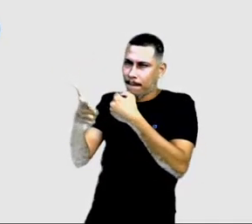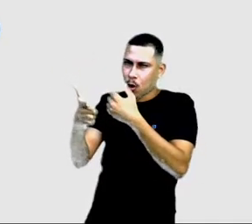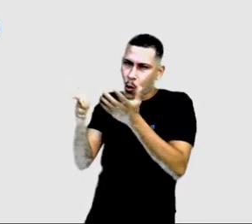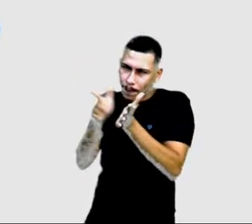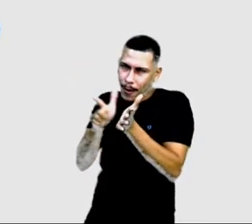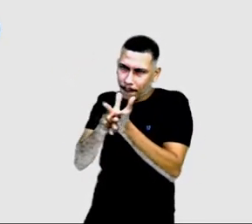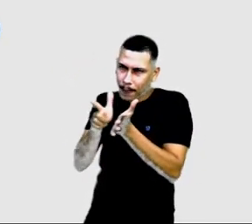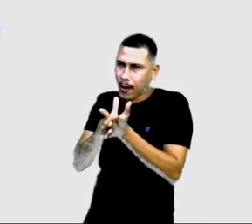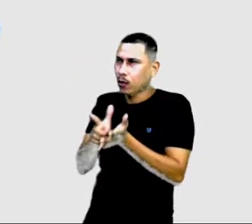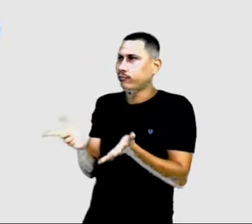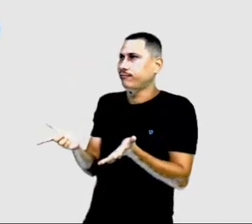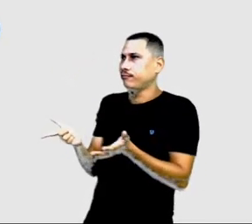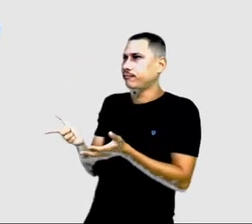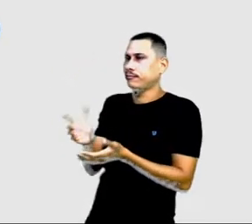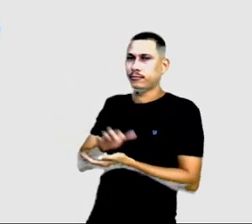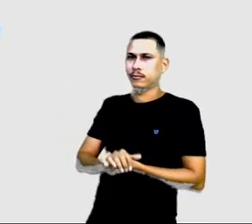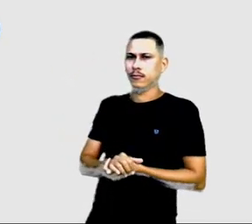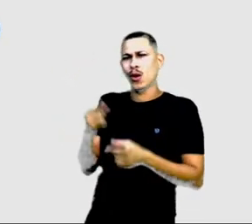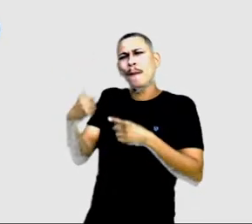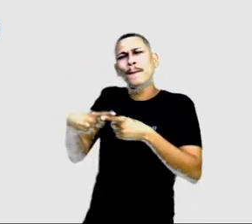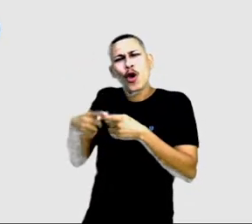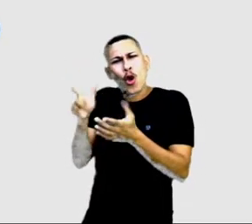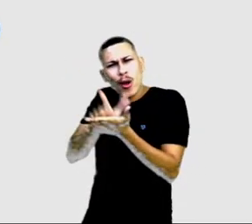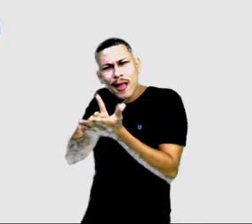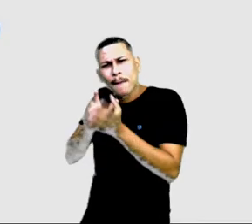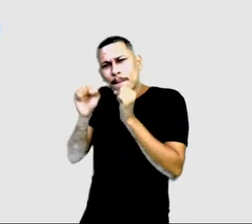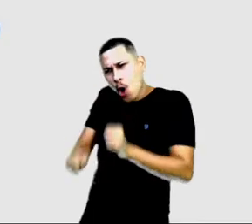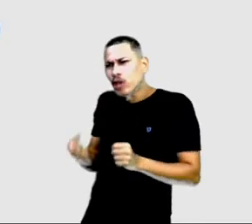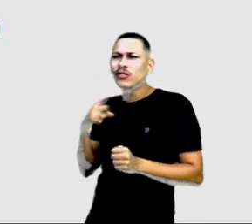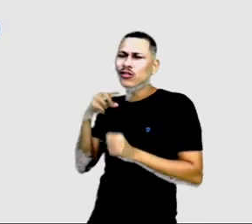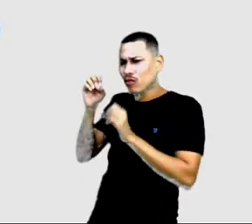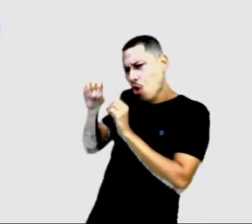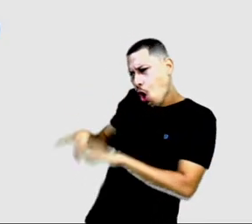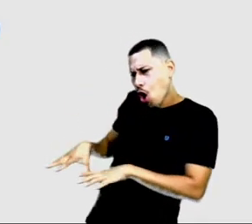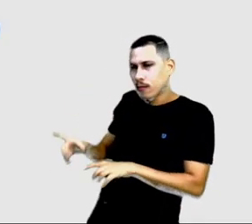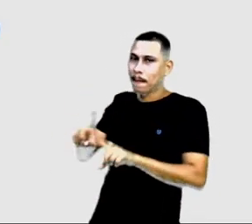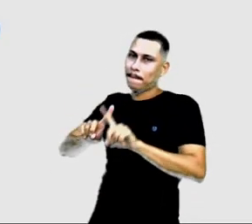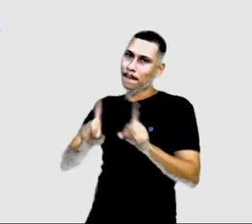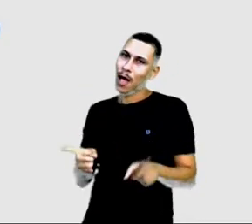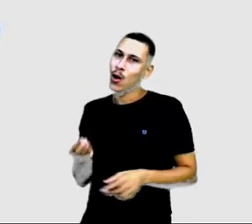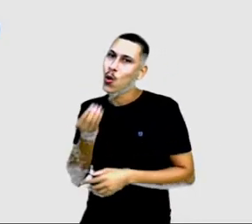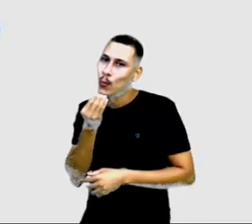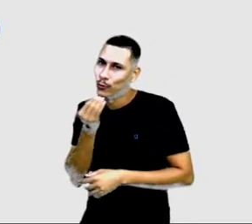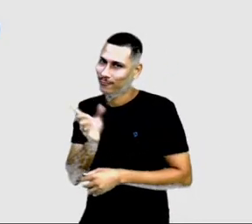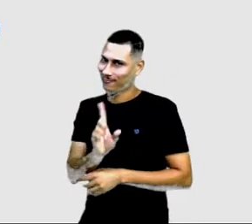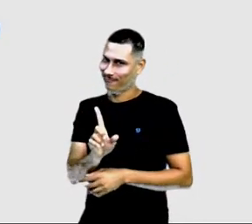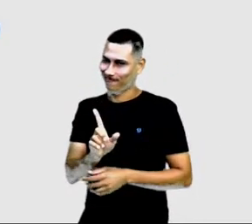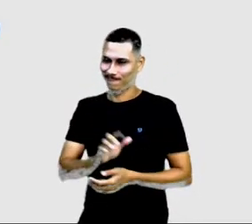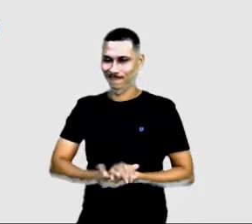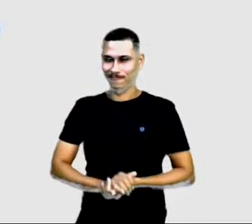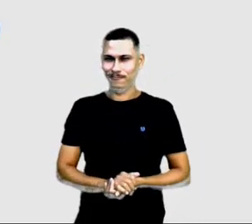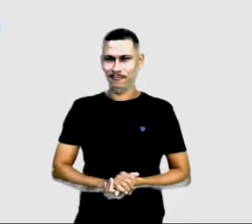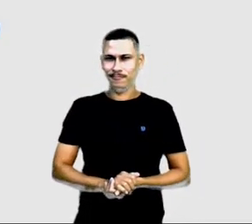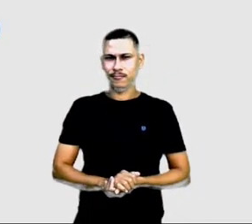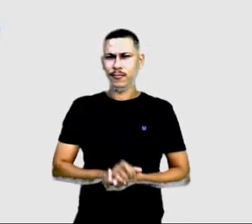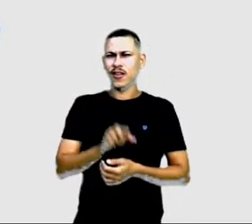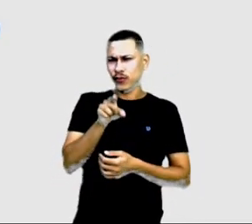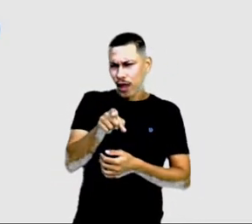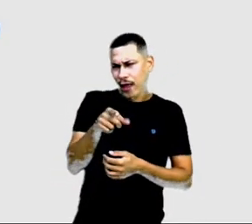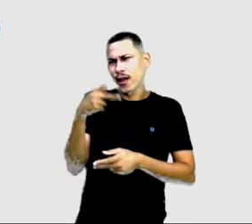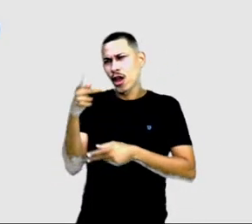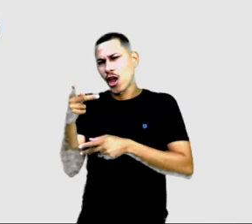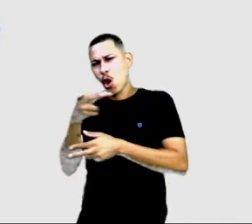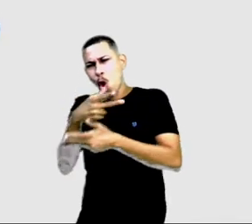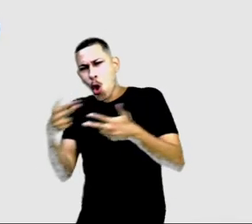né? Por que o guardanapo pode ser jogado fora, mas a chance não. Se você tem muito mais a